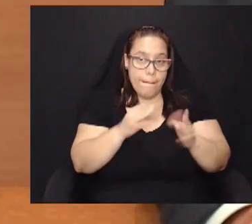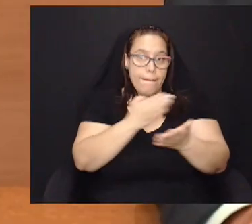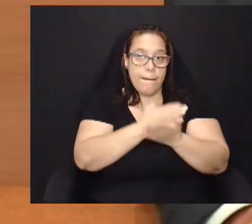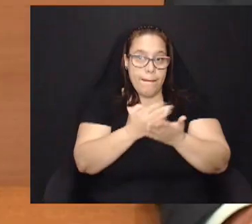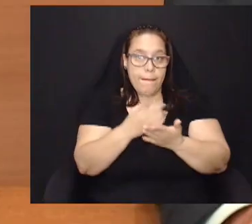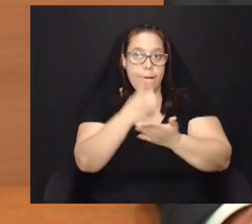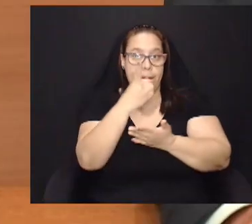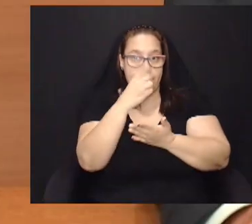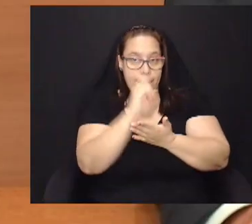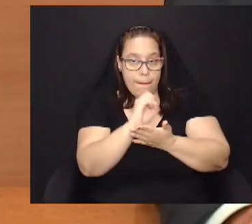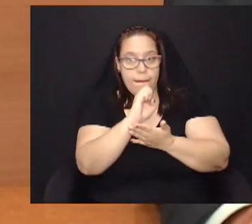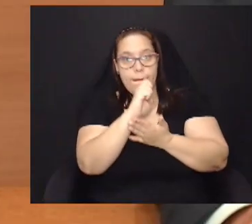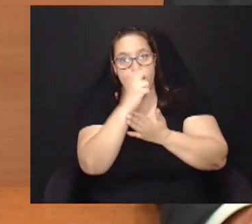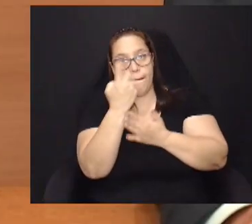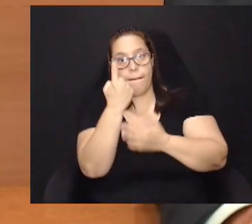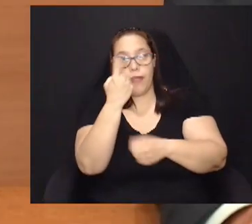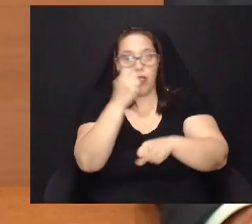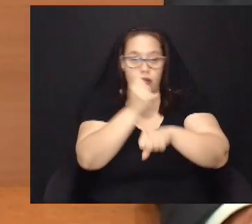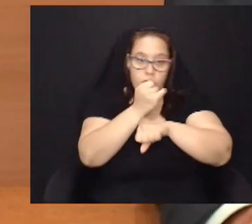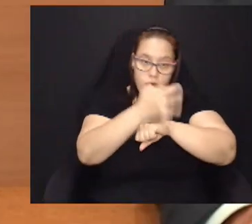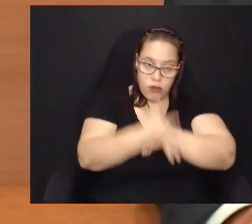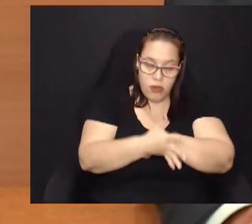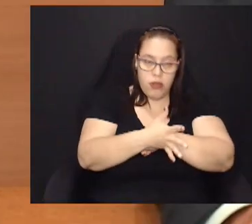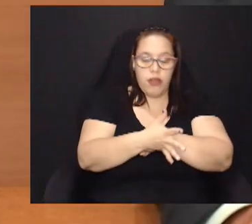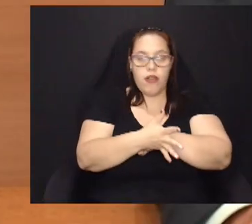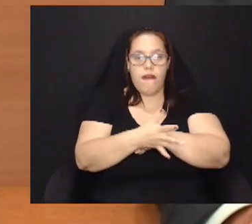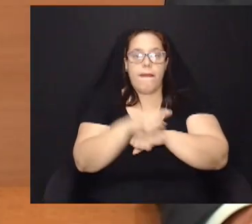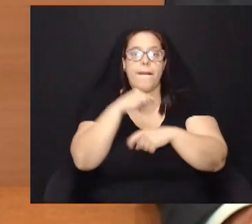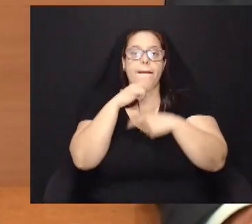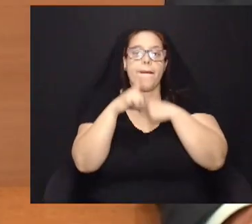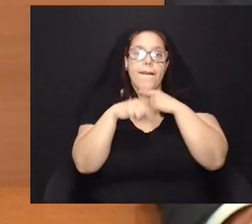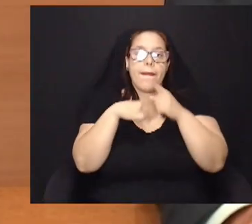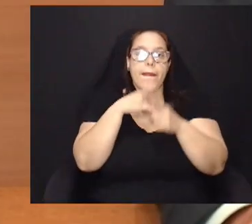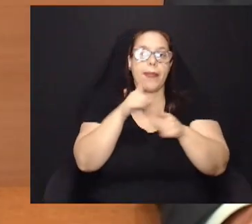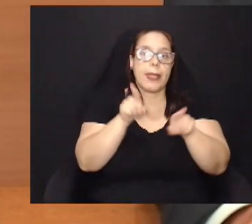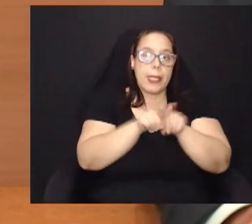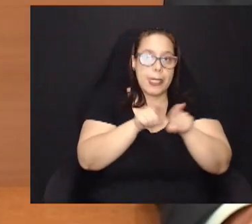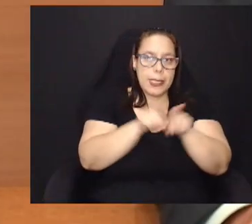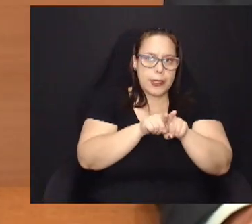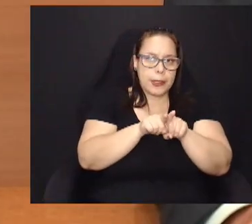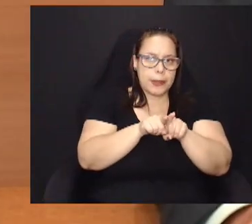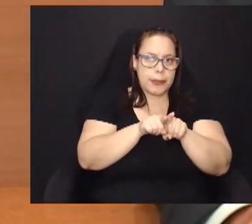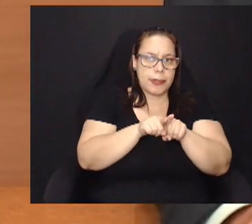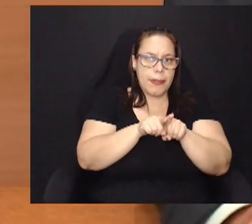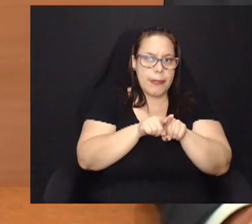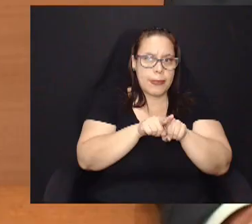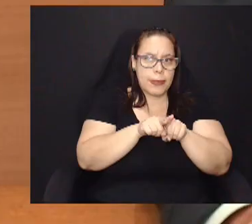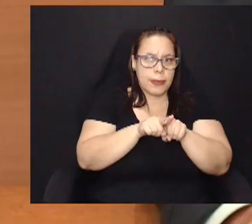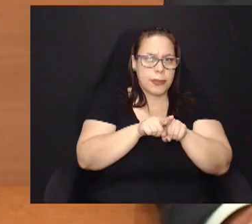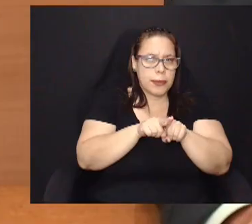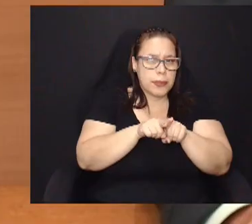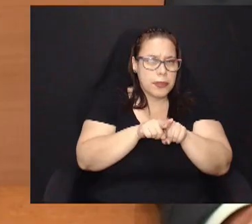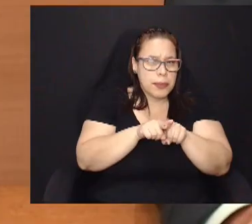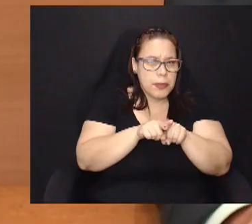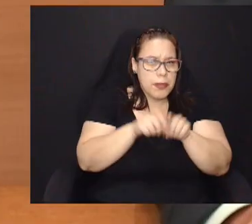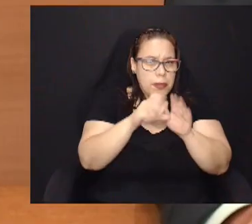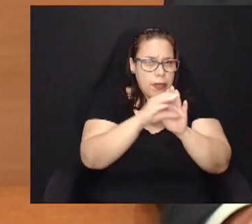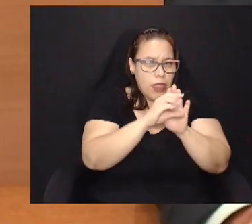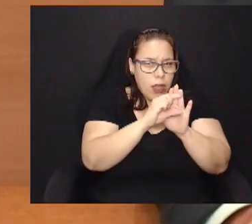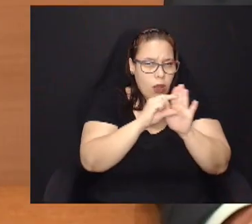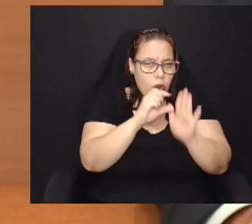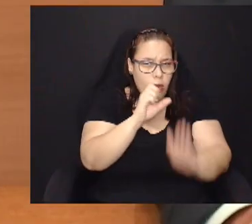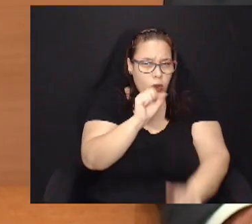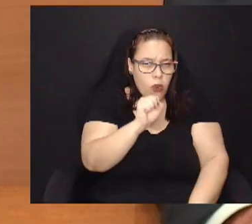ou a partir da 1 hora da manhã, tinha ficado uma dúvida. E aqui também, que o pessoal tem nos perguntado, o artigo 8º, a classificação